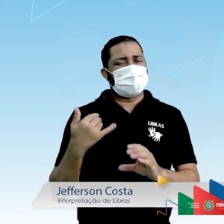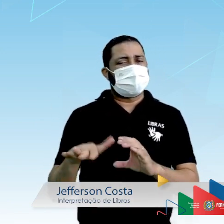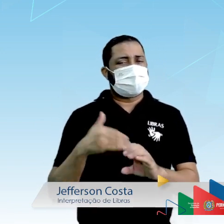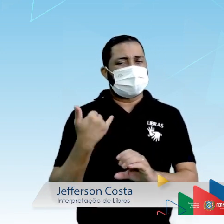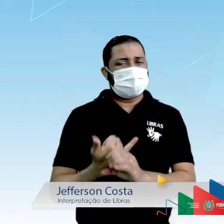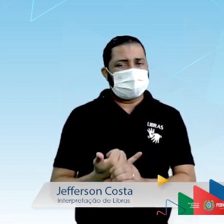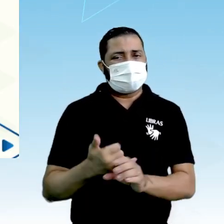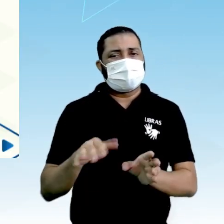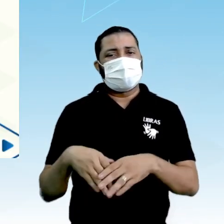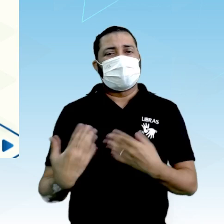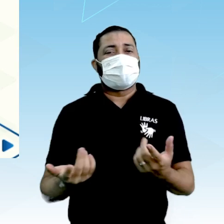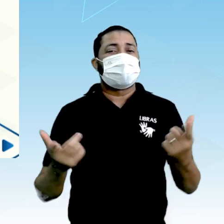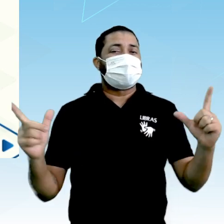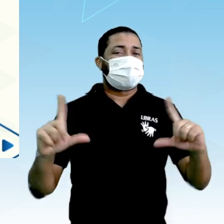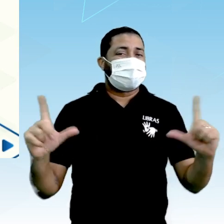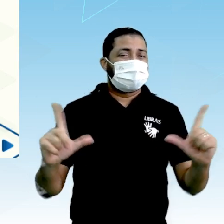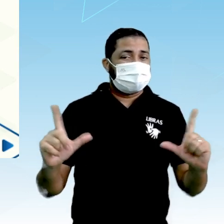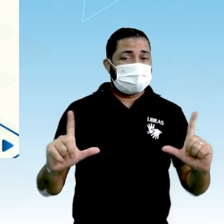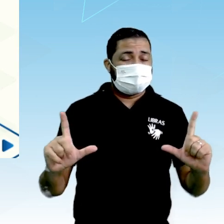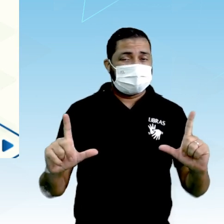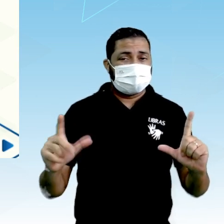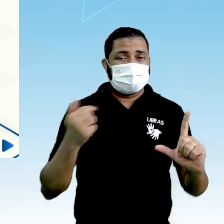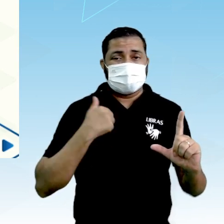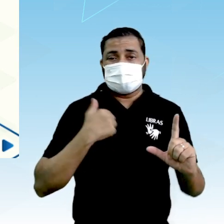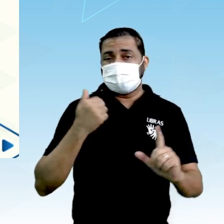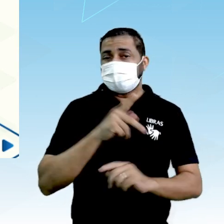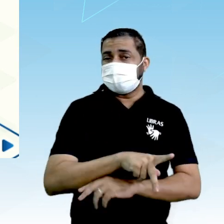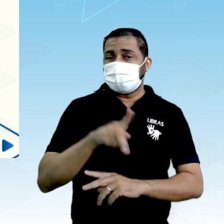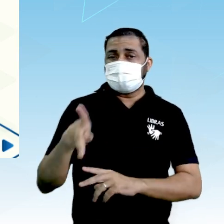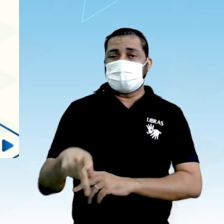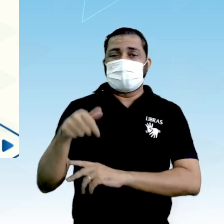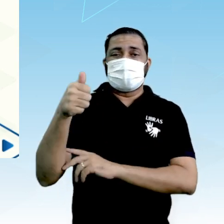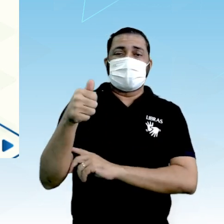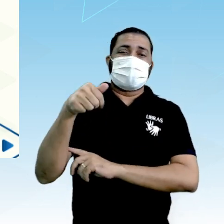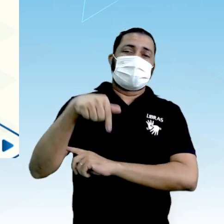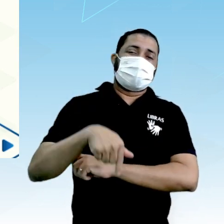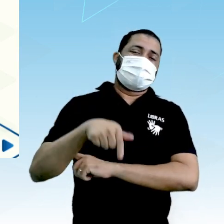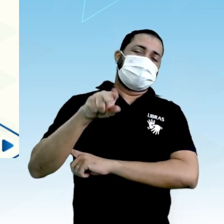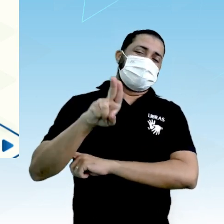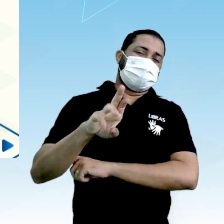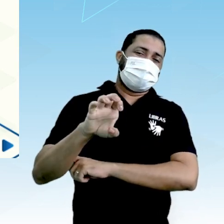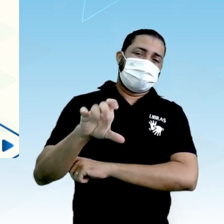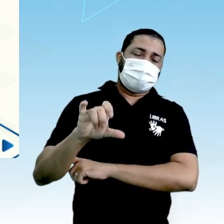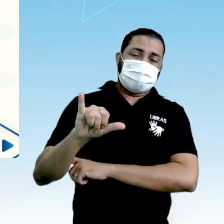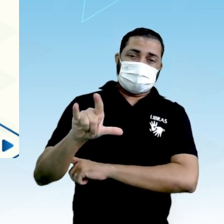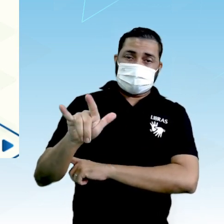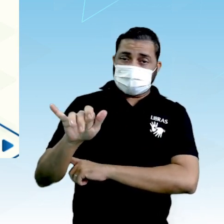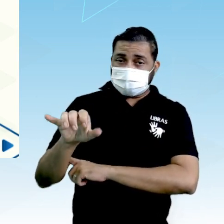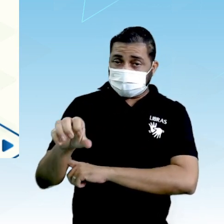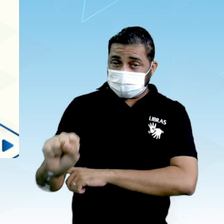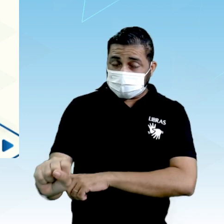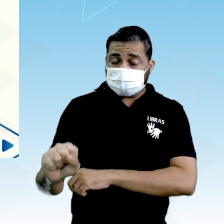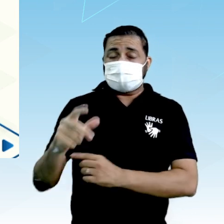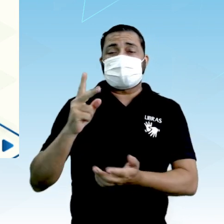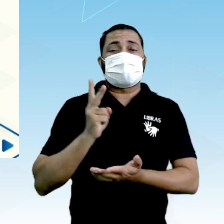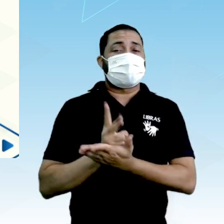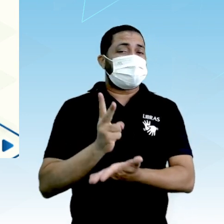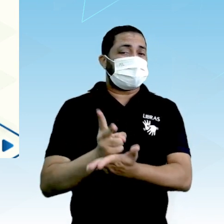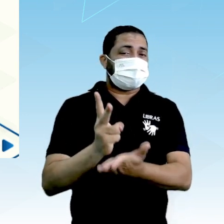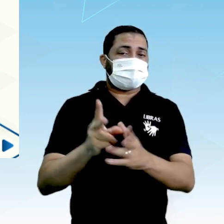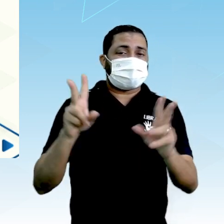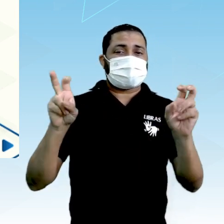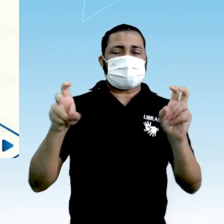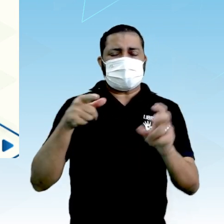nos nossos canais de televisão. Então, eu sou o professor Aquiles Cavalcante e a gente vai dar continuidade aí ao assunto que você já